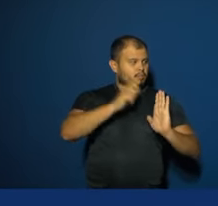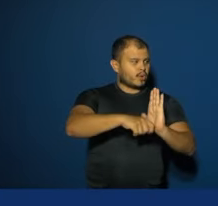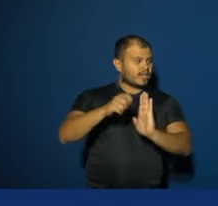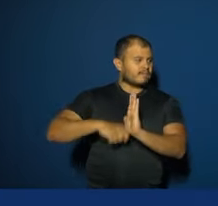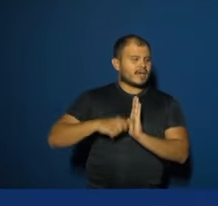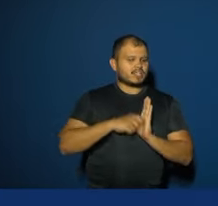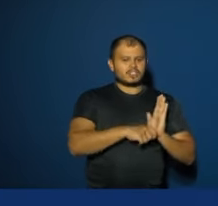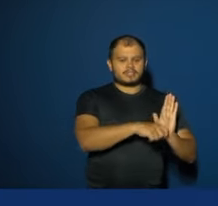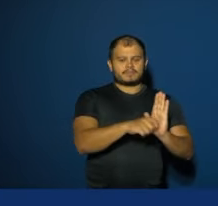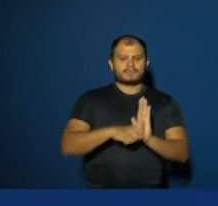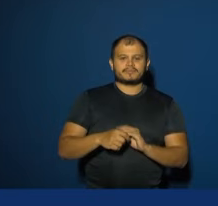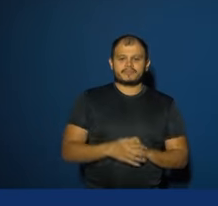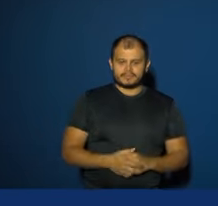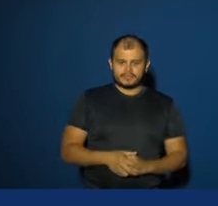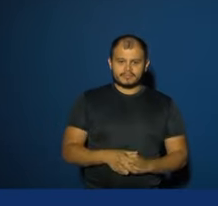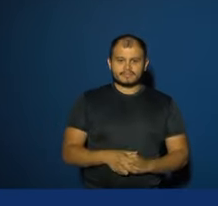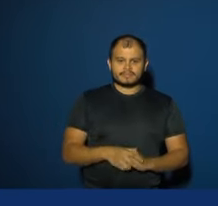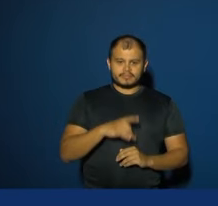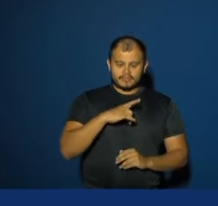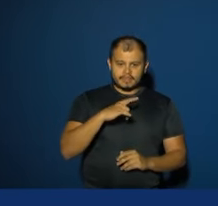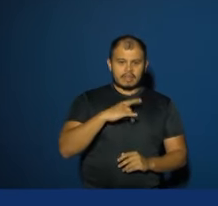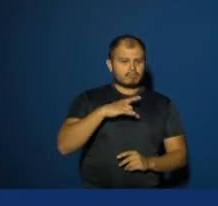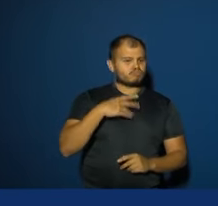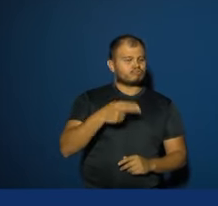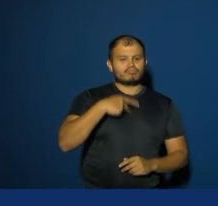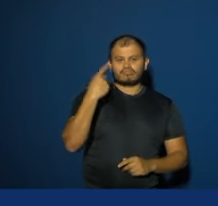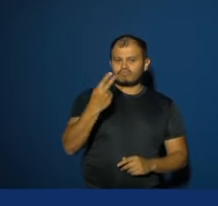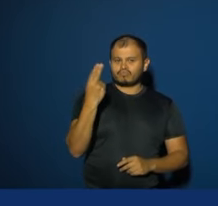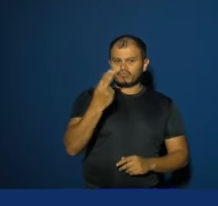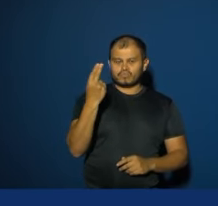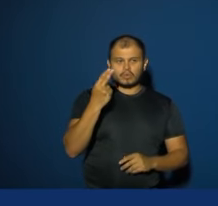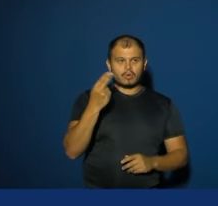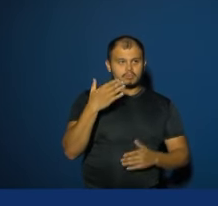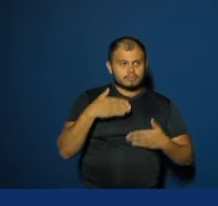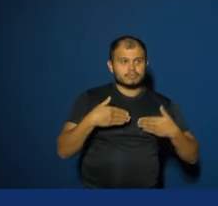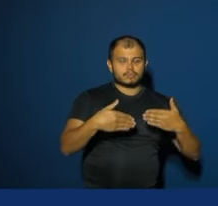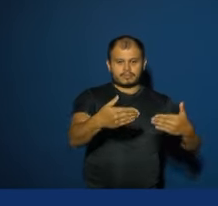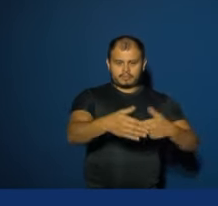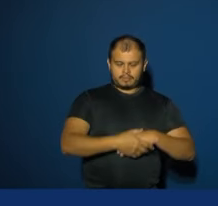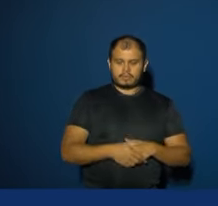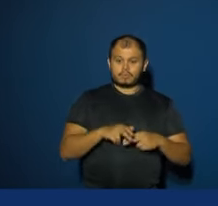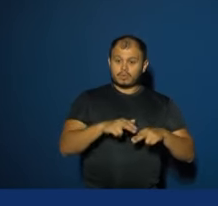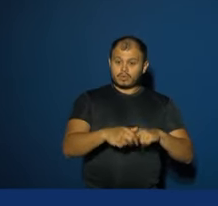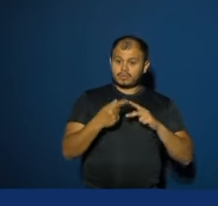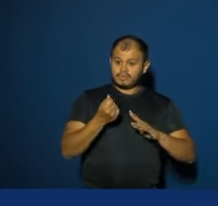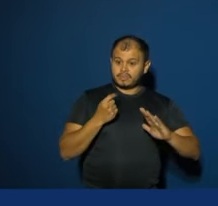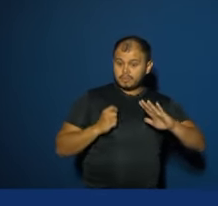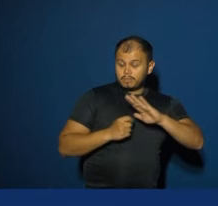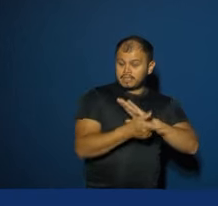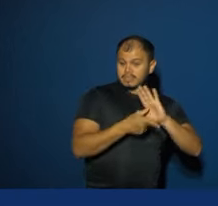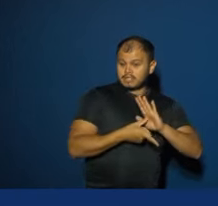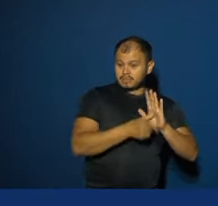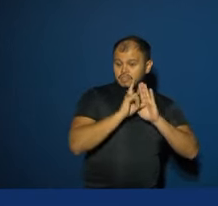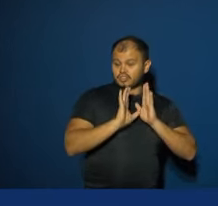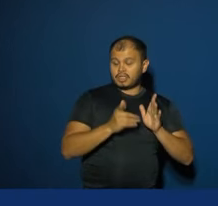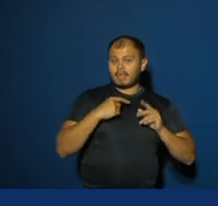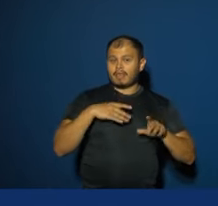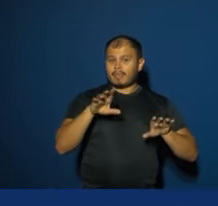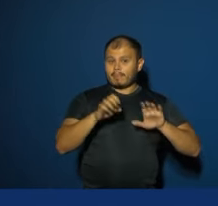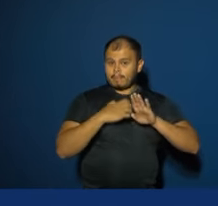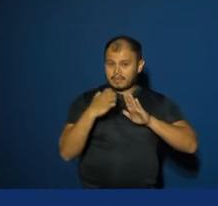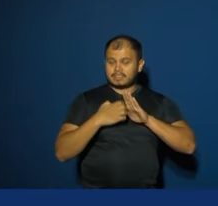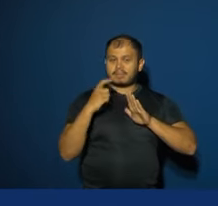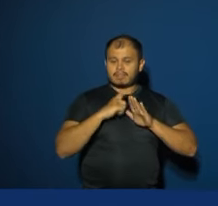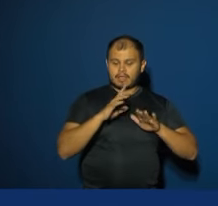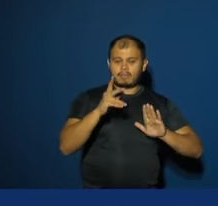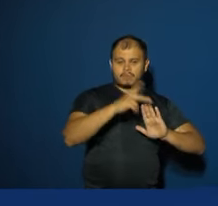pelo desequilíbrio ele não teve condição de ir adiante então o investimento começa já as empresas já T projeto as empresas já